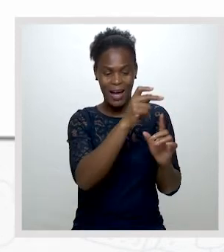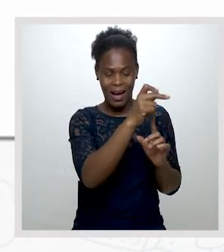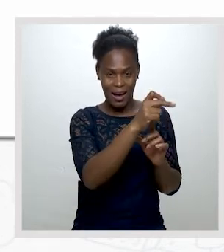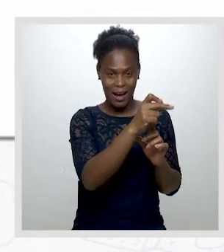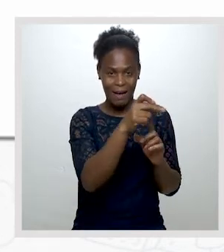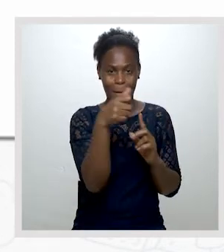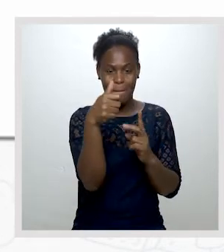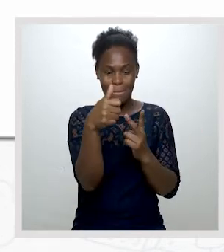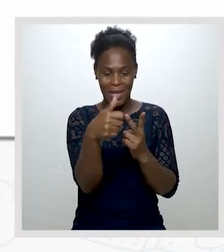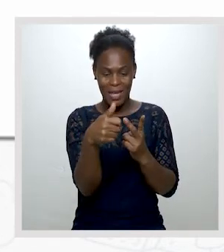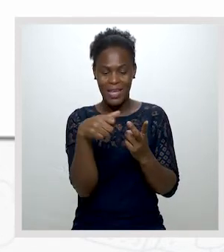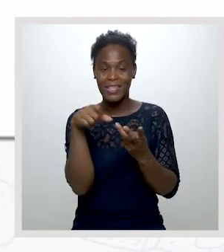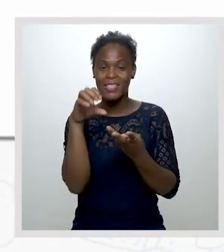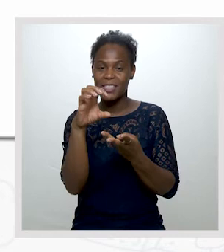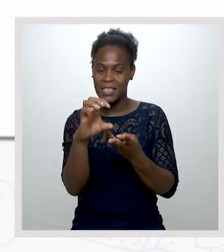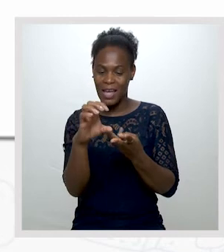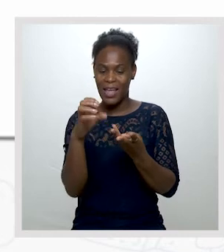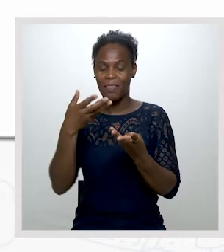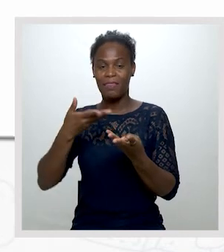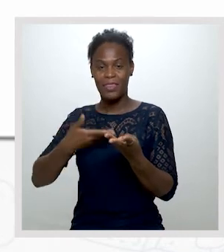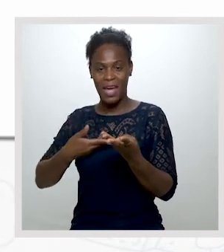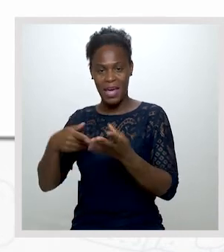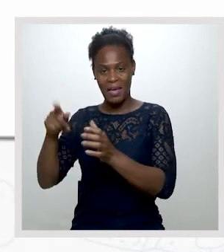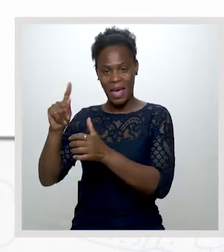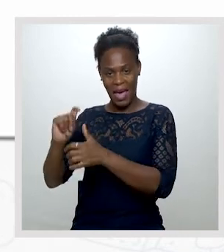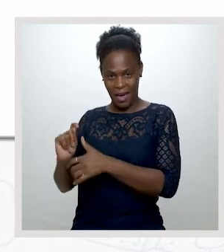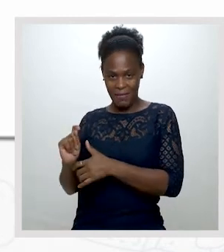B, C, D e E.